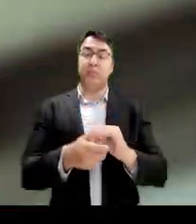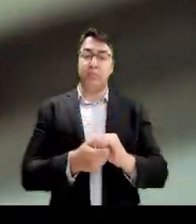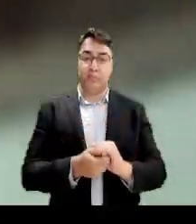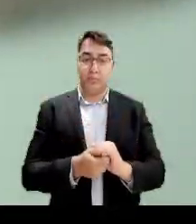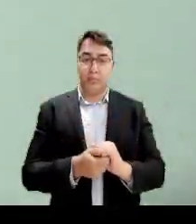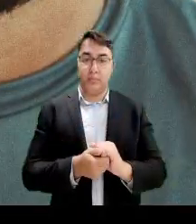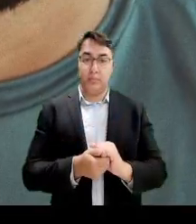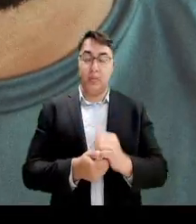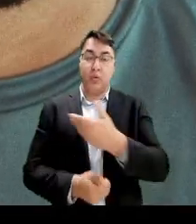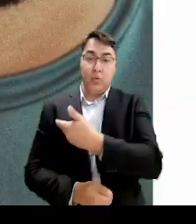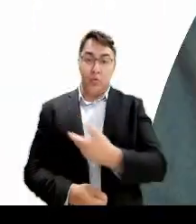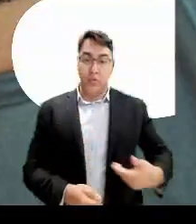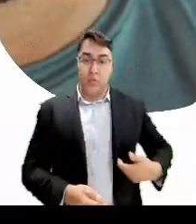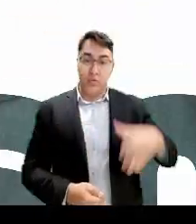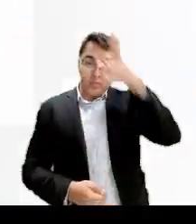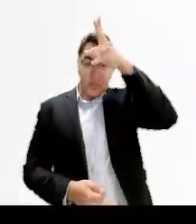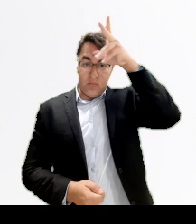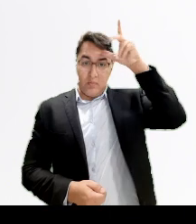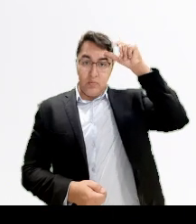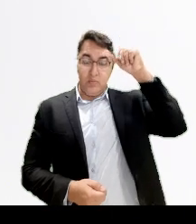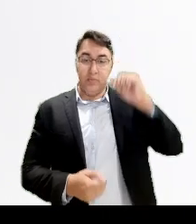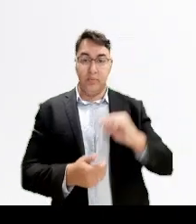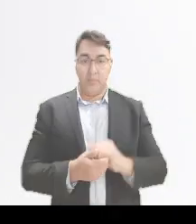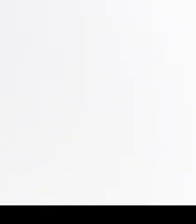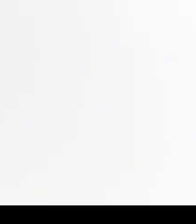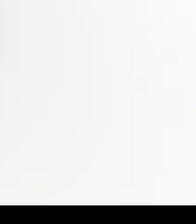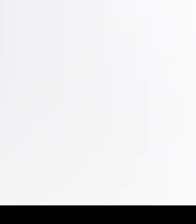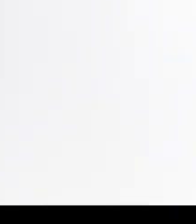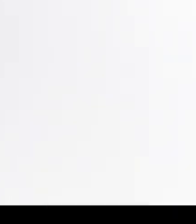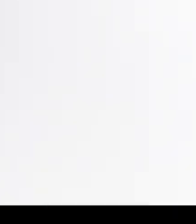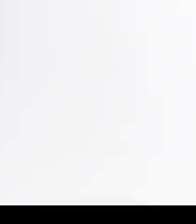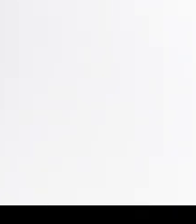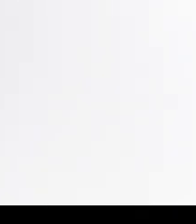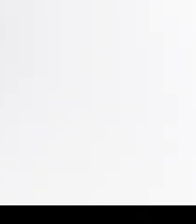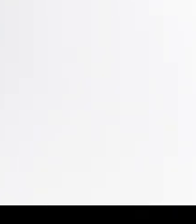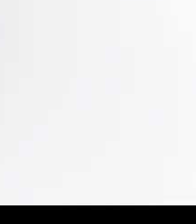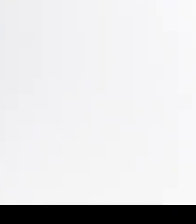avançar. Não para, não para! Governo de Mato Grosso.